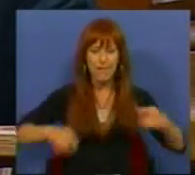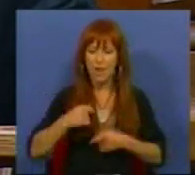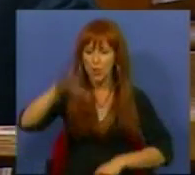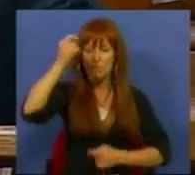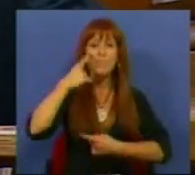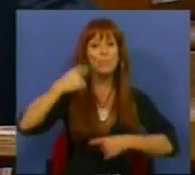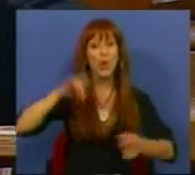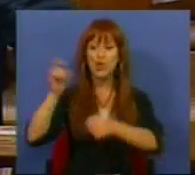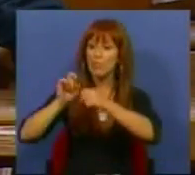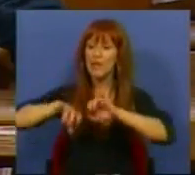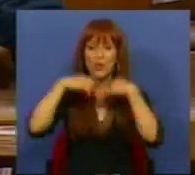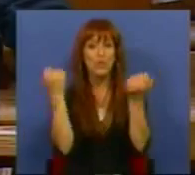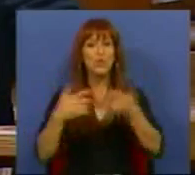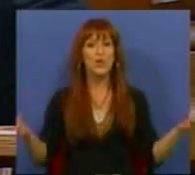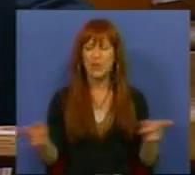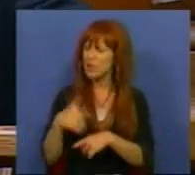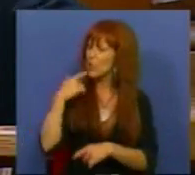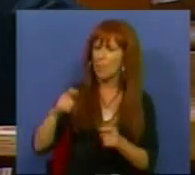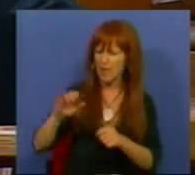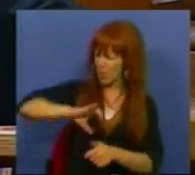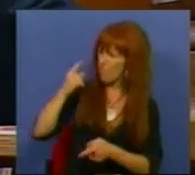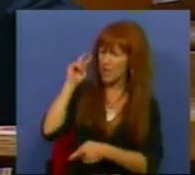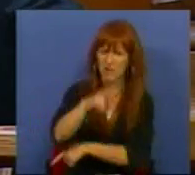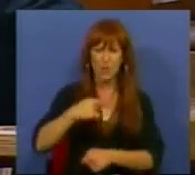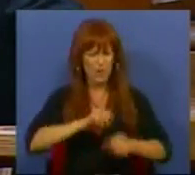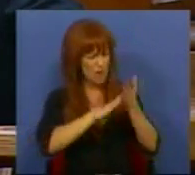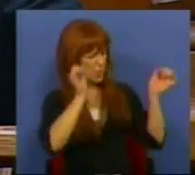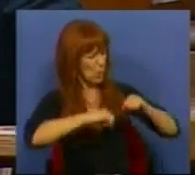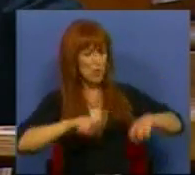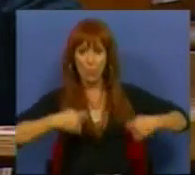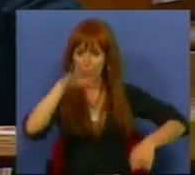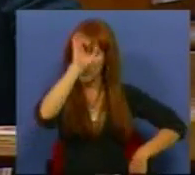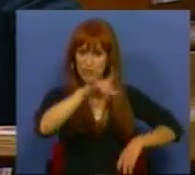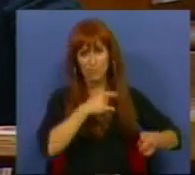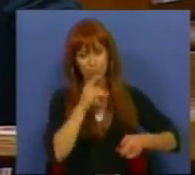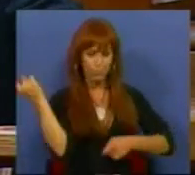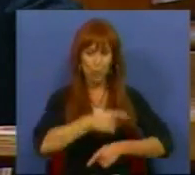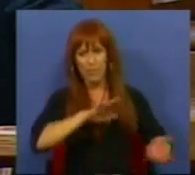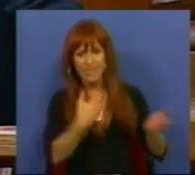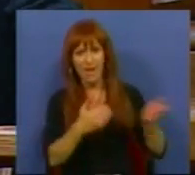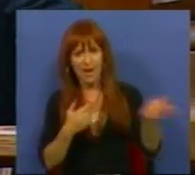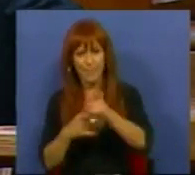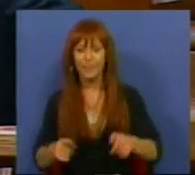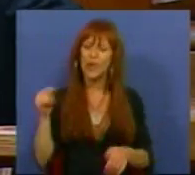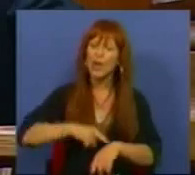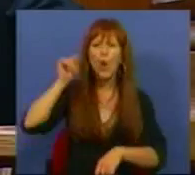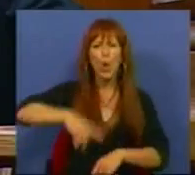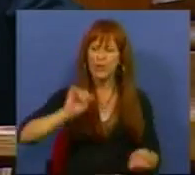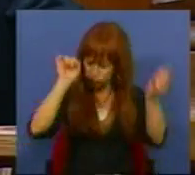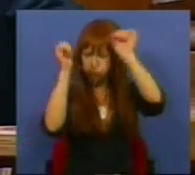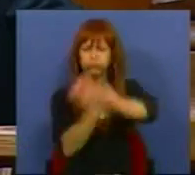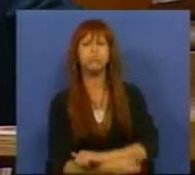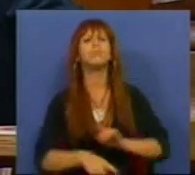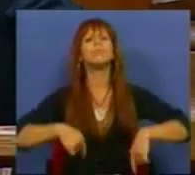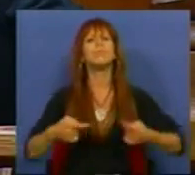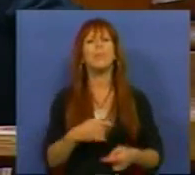Governo mostrou que os parceiros sociais não podem confiar nem nos acordos que o próprio Governo lhes impõe. E chega ao ponto de inverter os